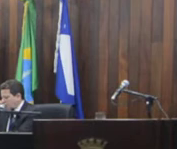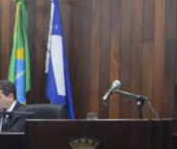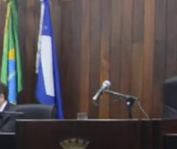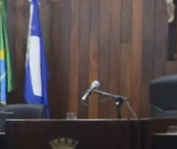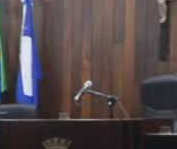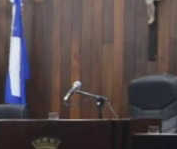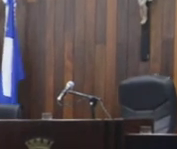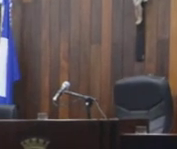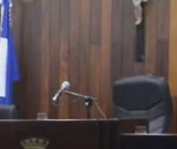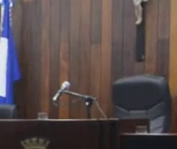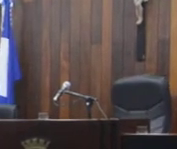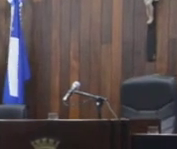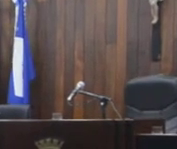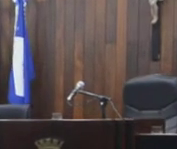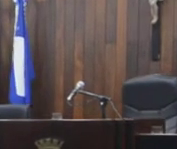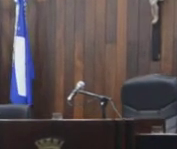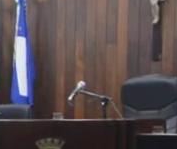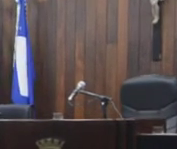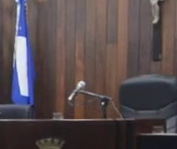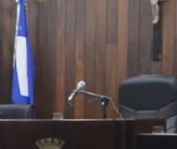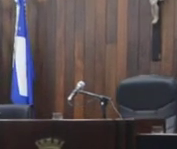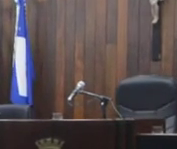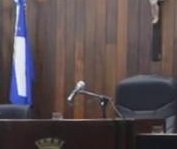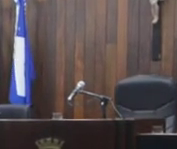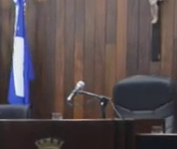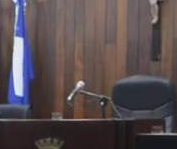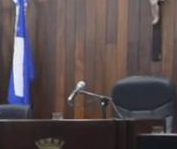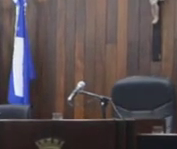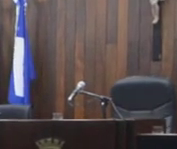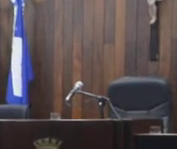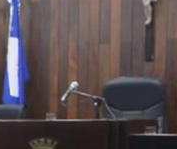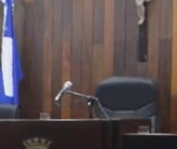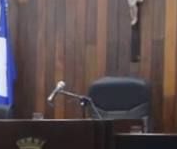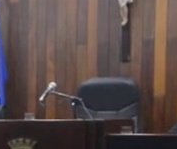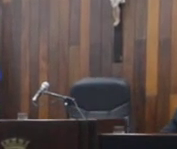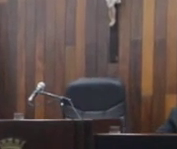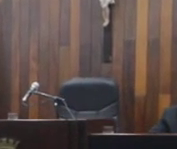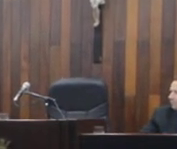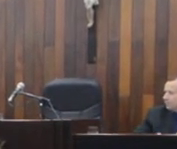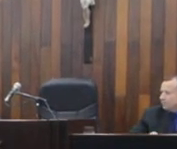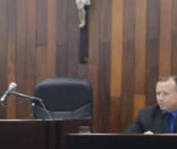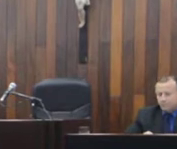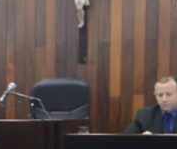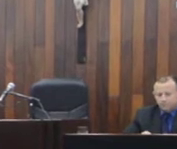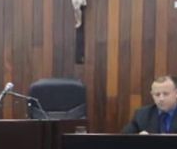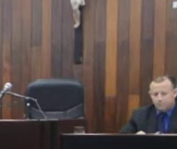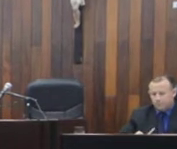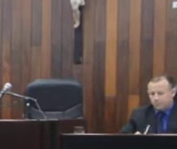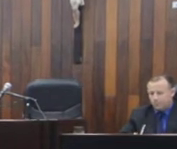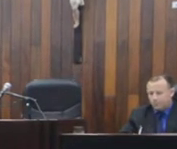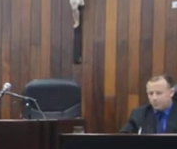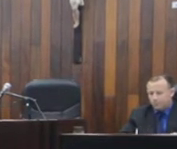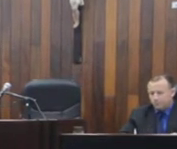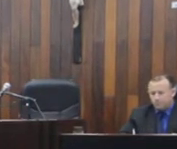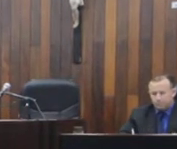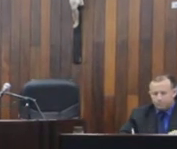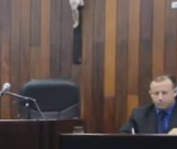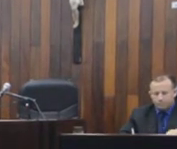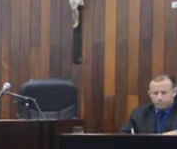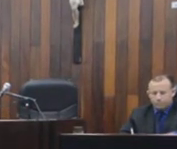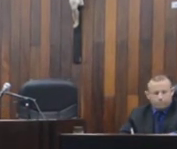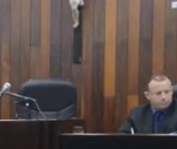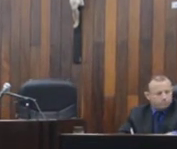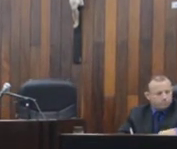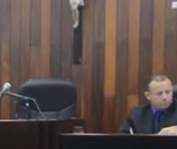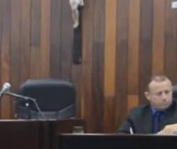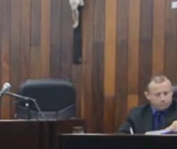Patrícia Cardinô, 47 anos, divorciada, nascida em Niterói há 25 anos, se tornou moradora de Cabo Frio. Hoje,